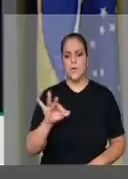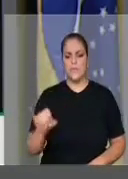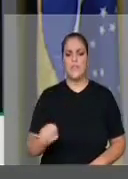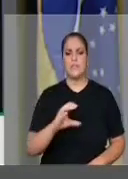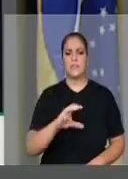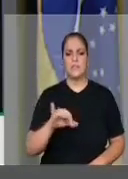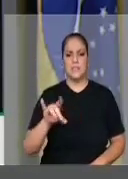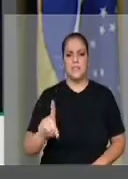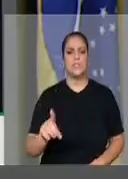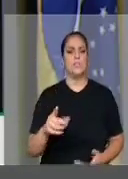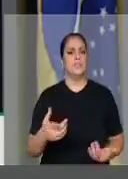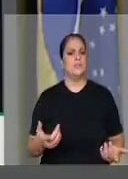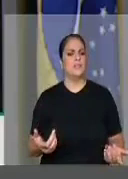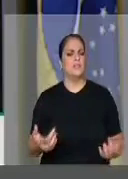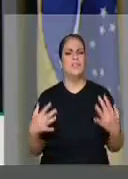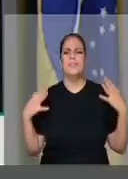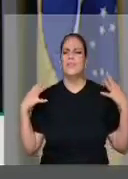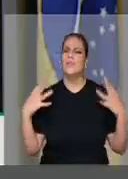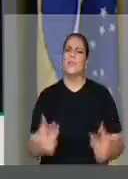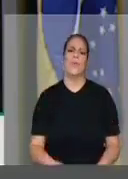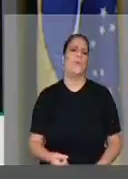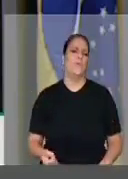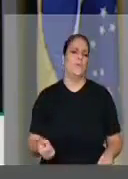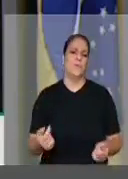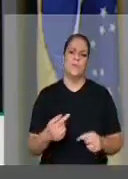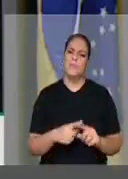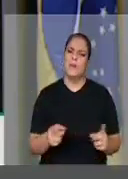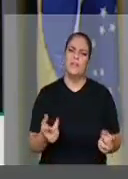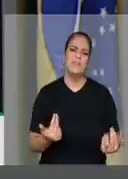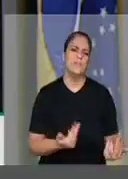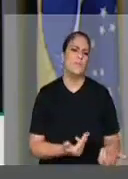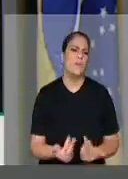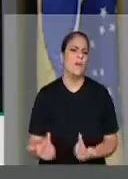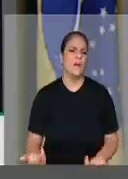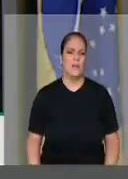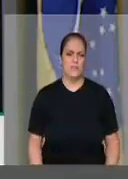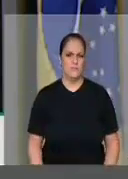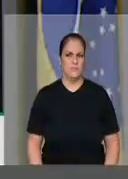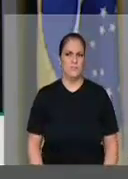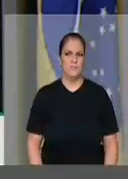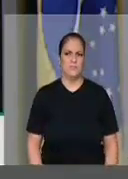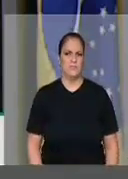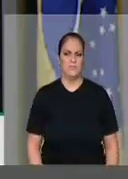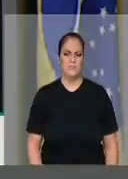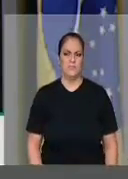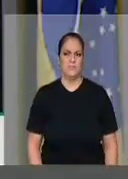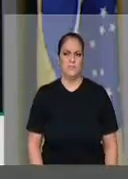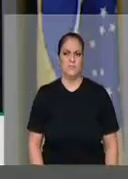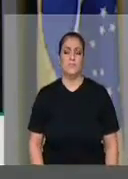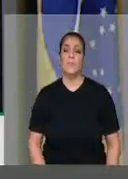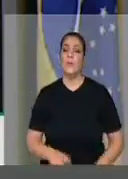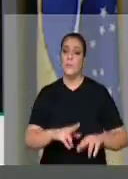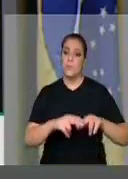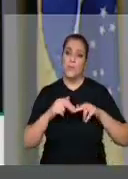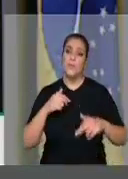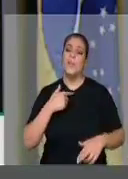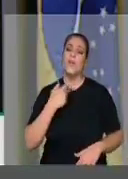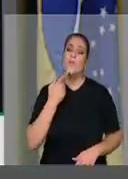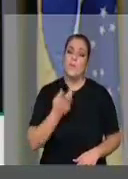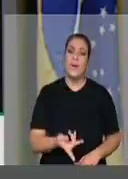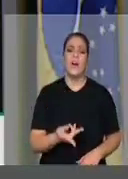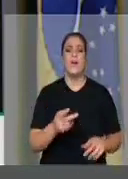COFINS, CID, tudo, todos na mesma base. Por isso que eu chamo o sistema